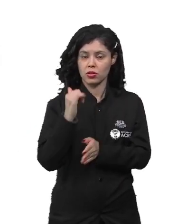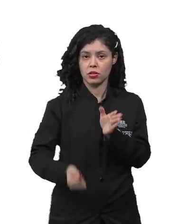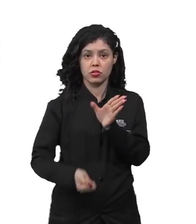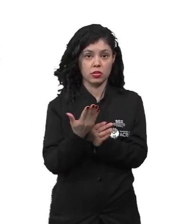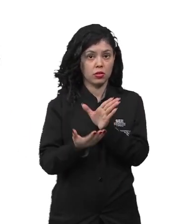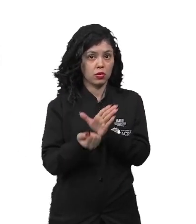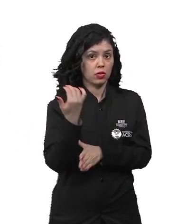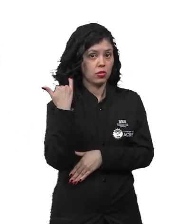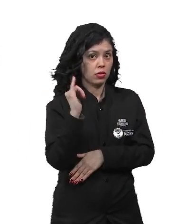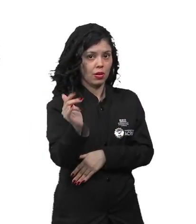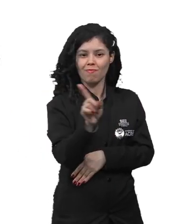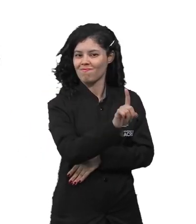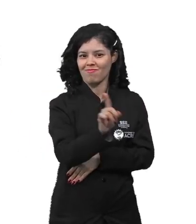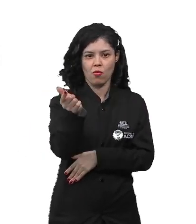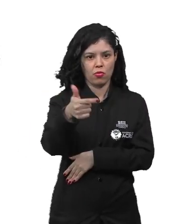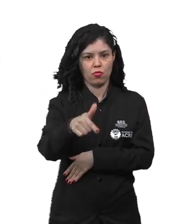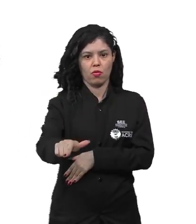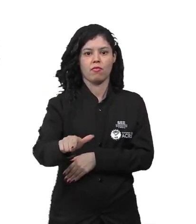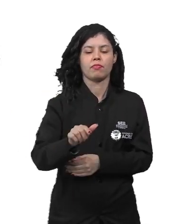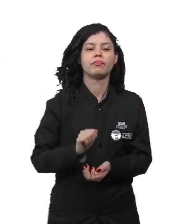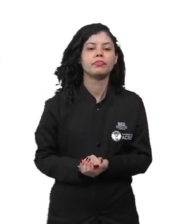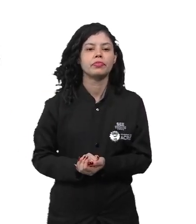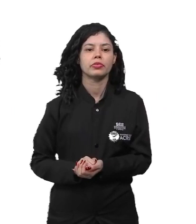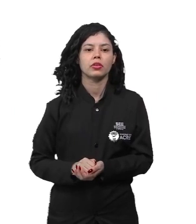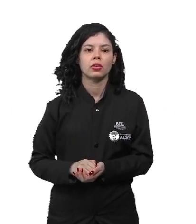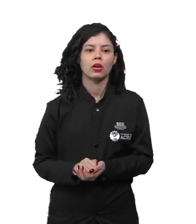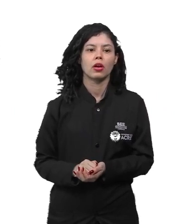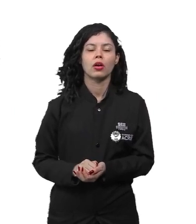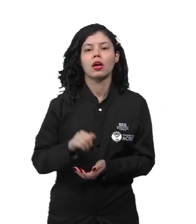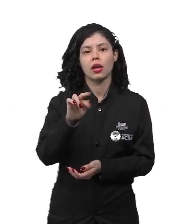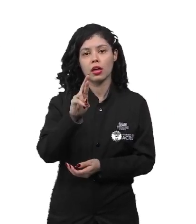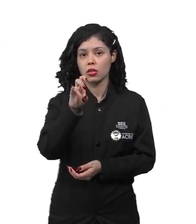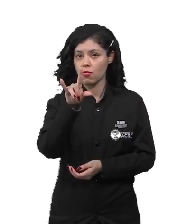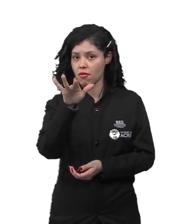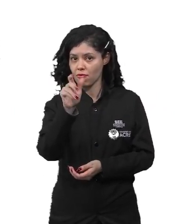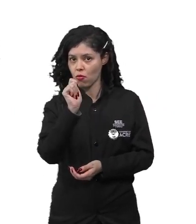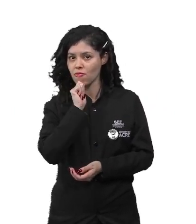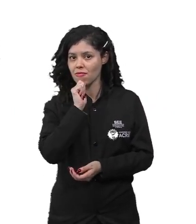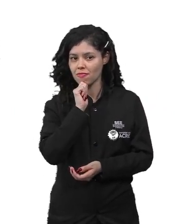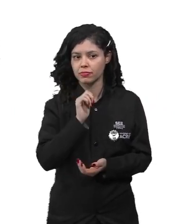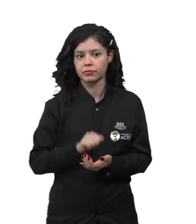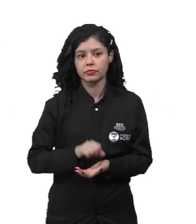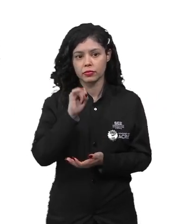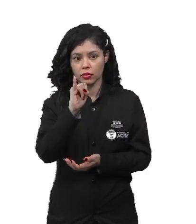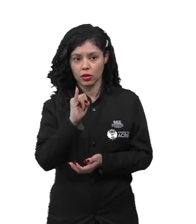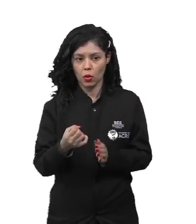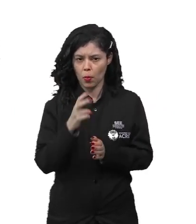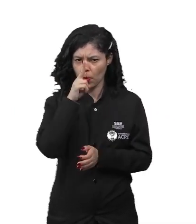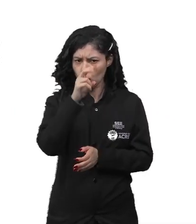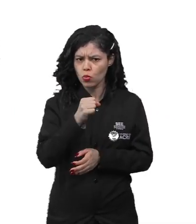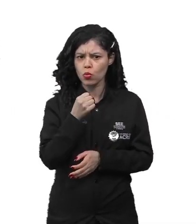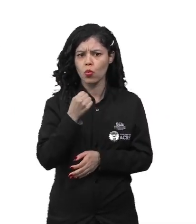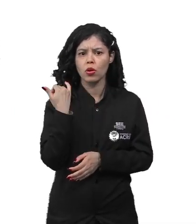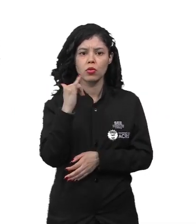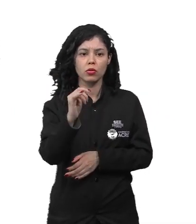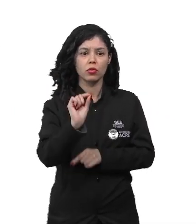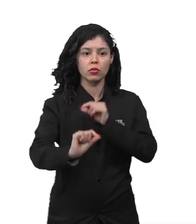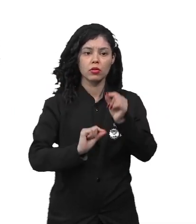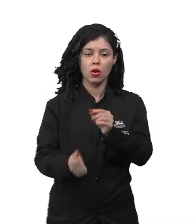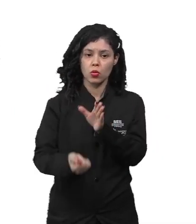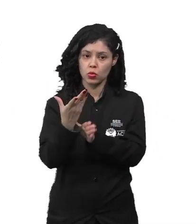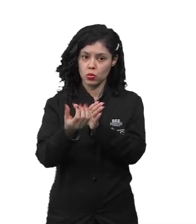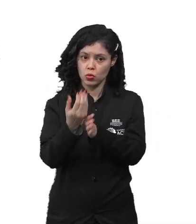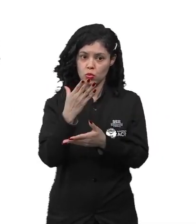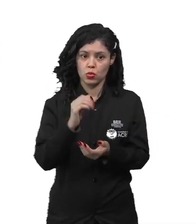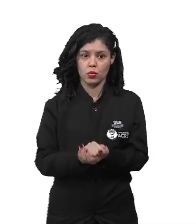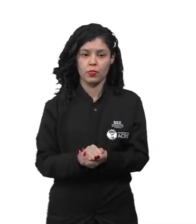fontes de energia não renovável, ou seja, ele é uma fonte de energia renovável. Seu potencial energético. O biogás gerado